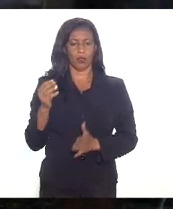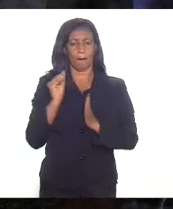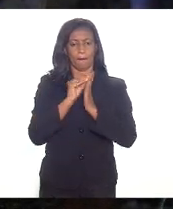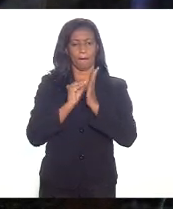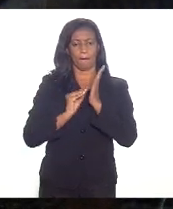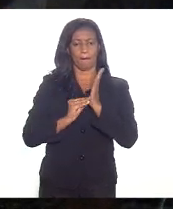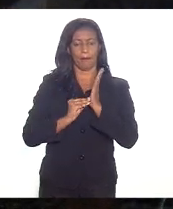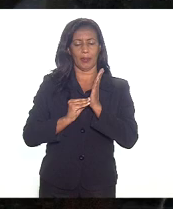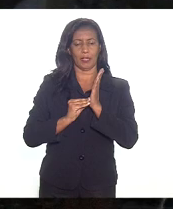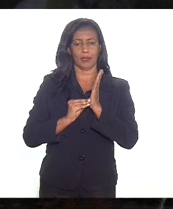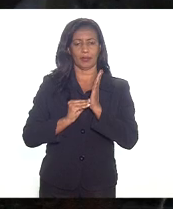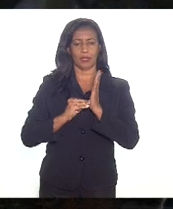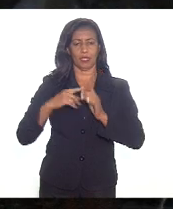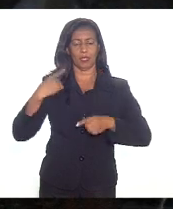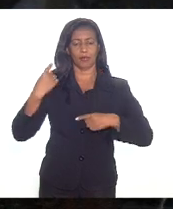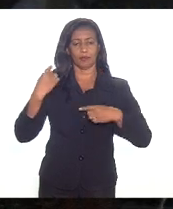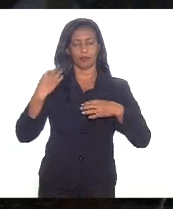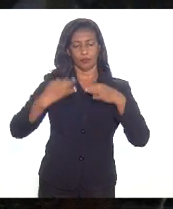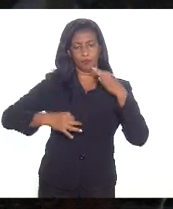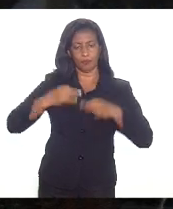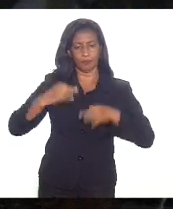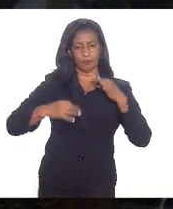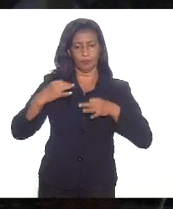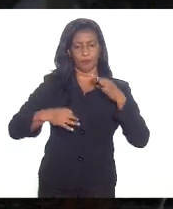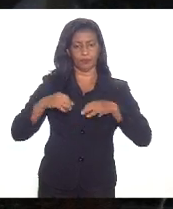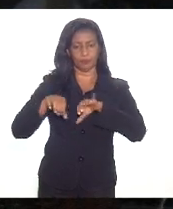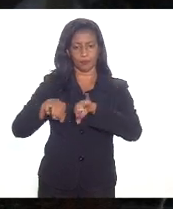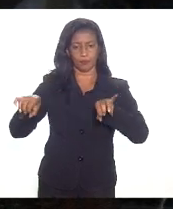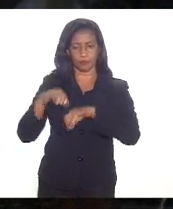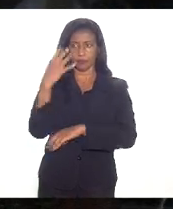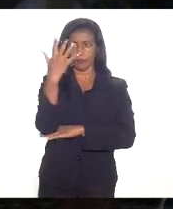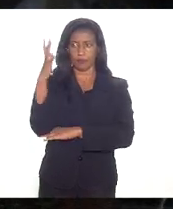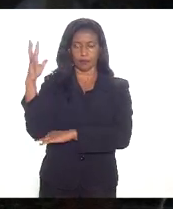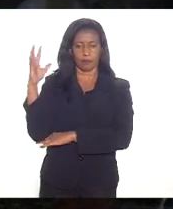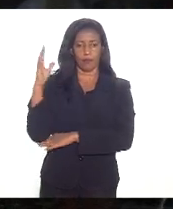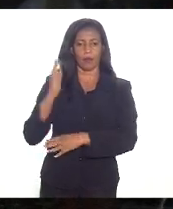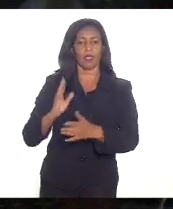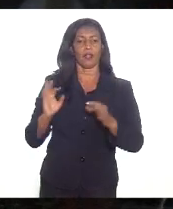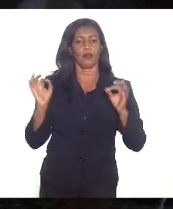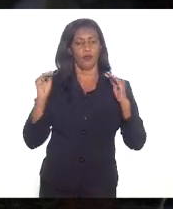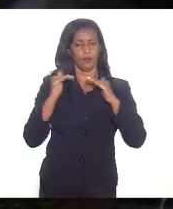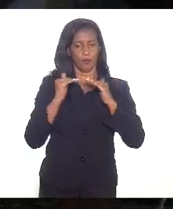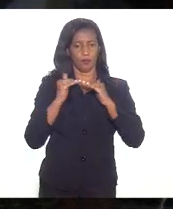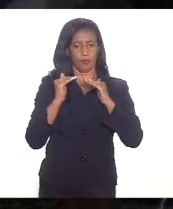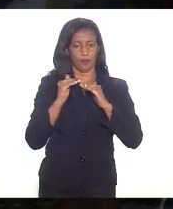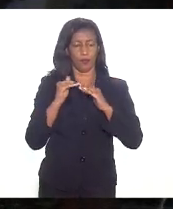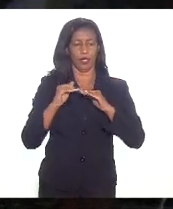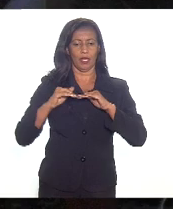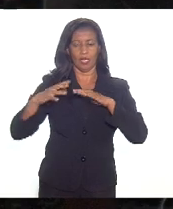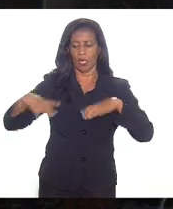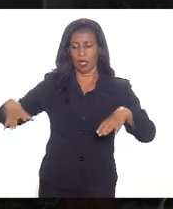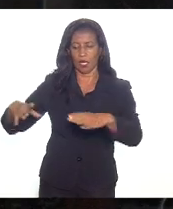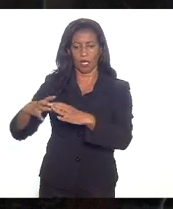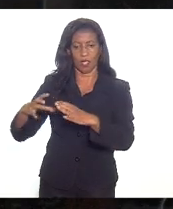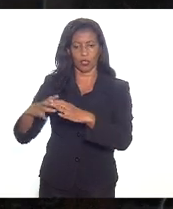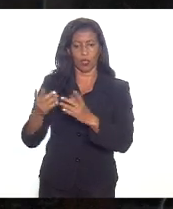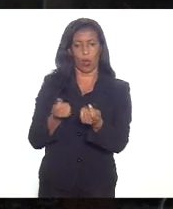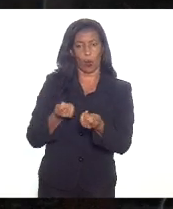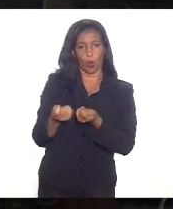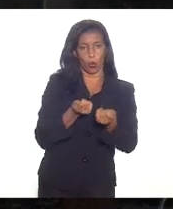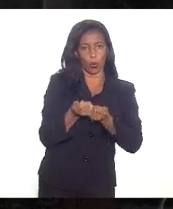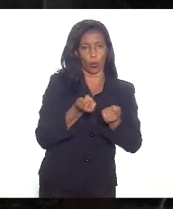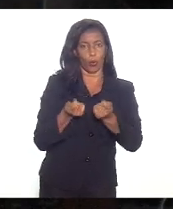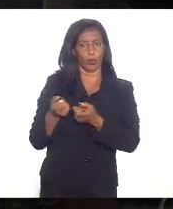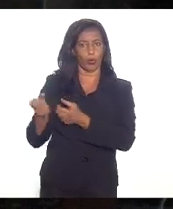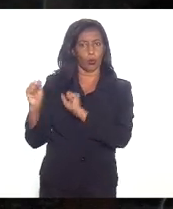pareceres da Comissão de Constituição e Justiça pela Constitucionalidade, saneamento ambiental, favorável, de assuntos municipais e desenvolvimento regional, favorável, de economia, indústria e